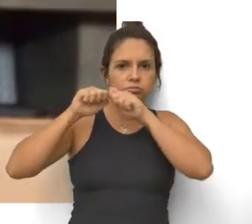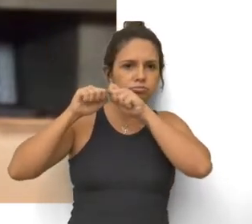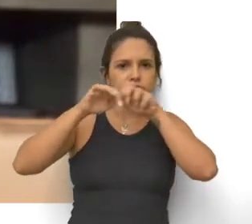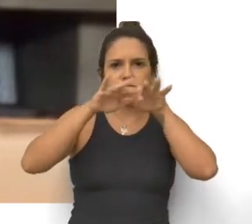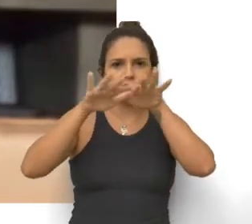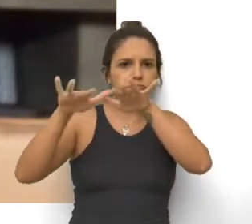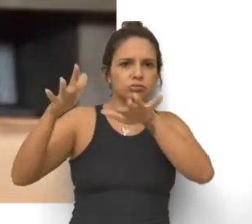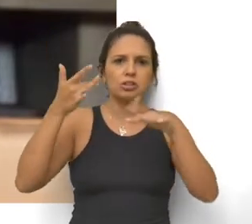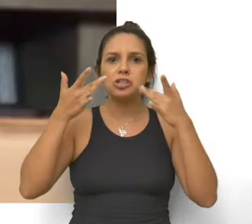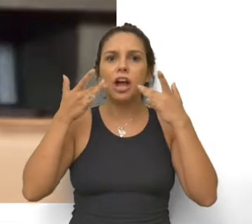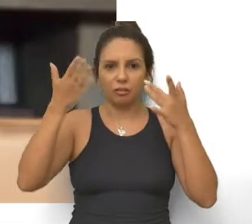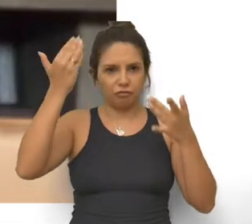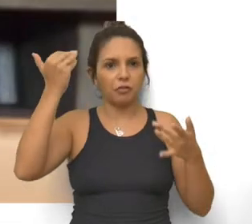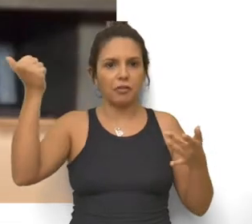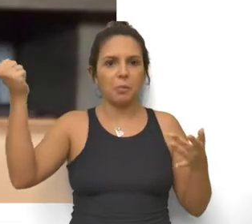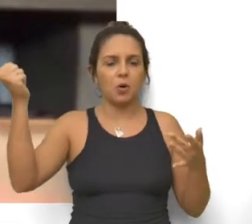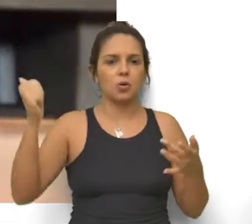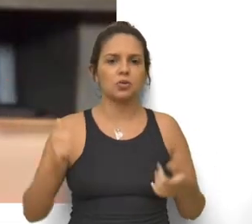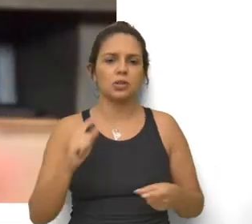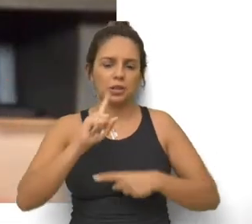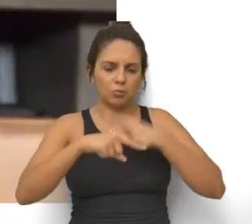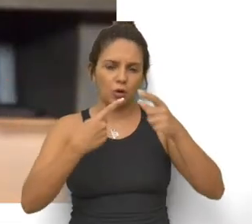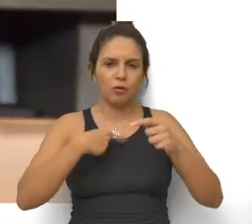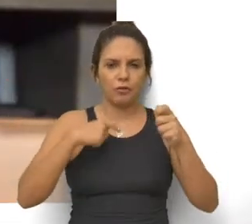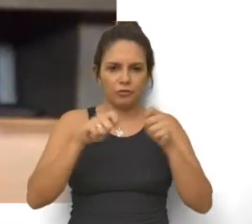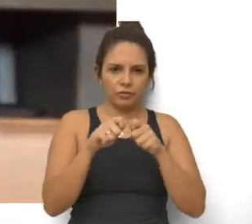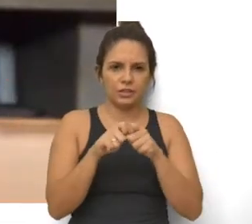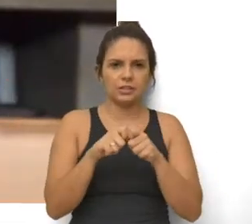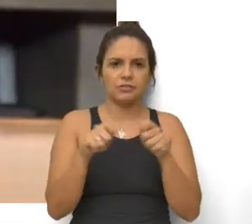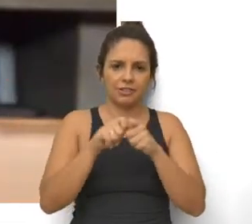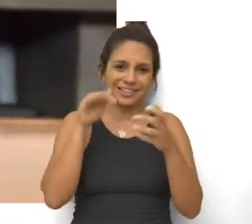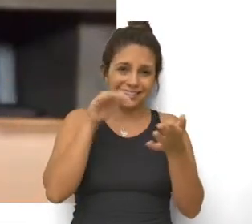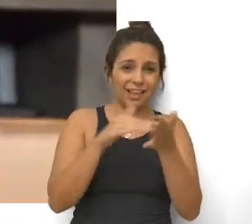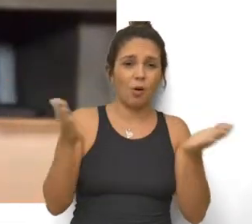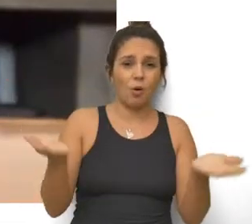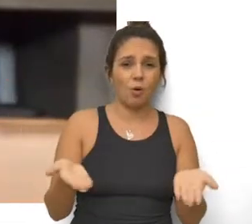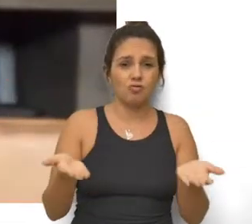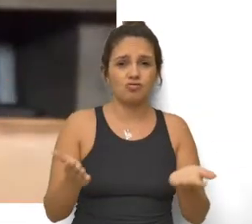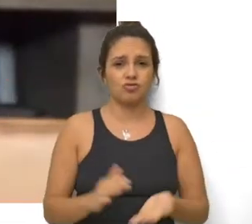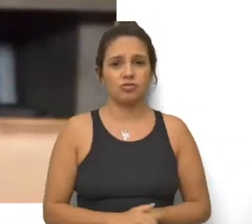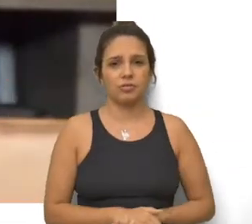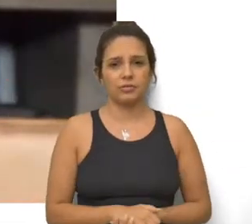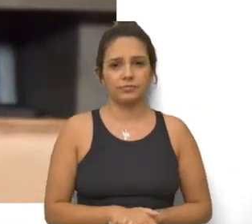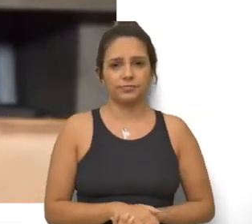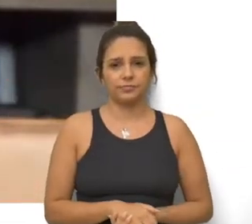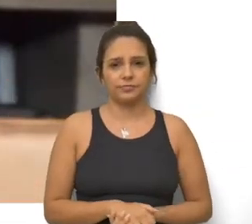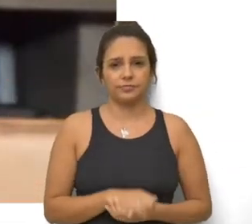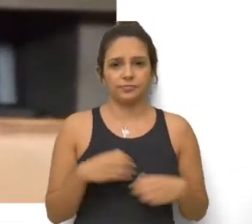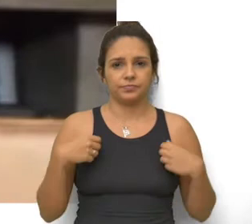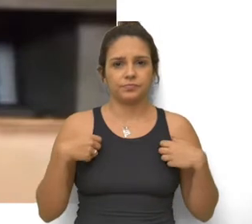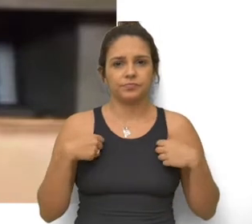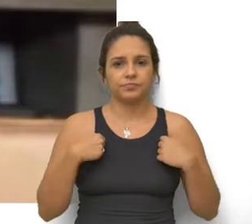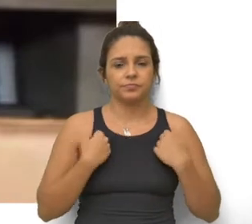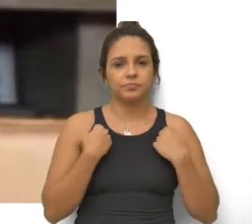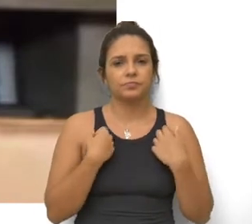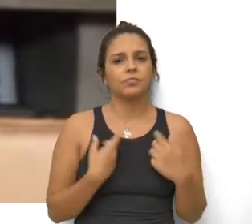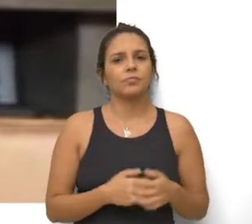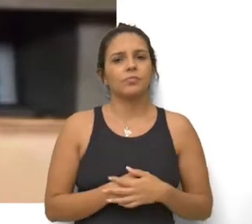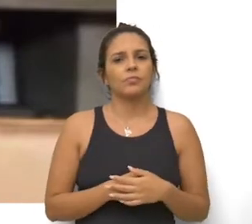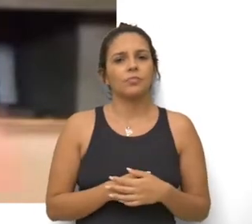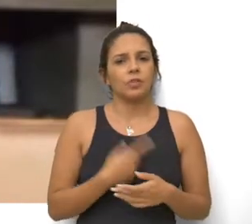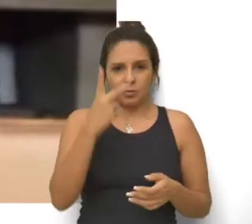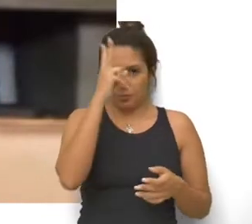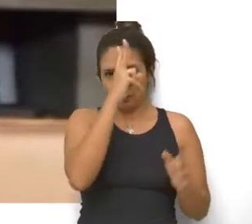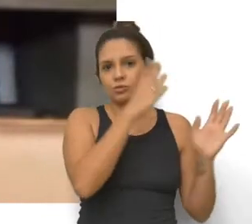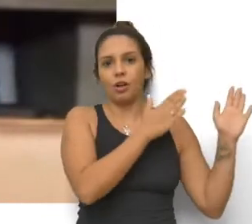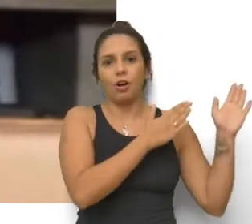repercussão. E a gente fez essa peça, e eu faço essa peça até hoje. Então, quer dizer, foi uma